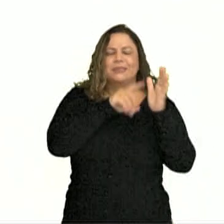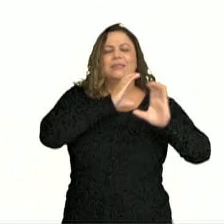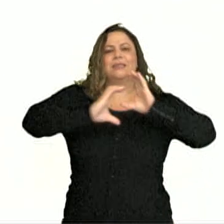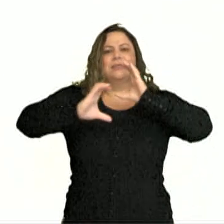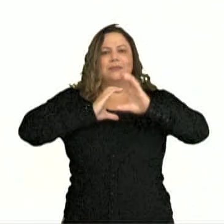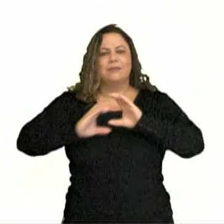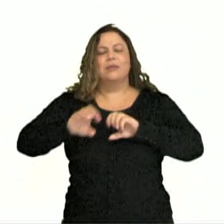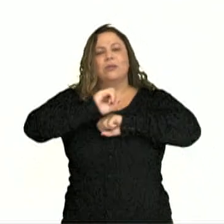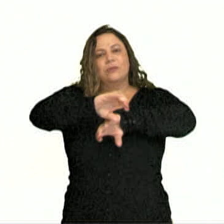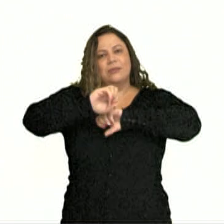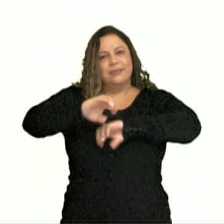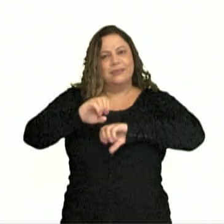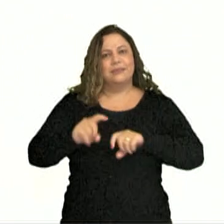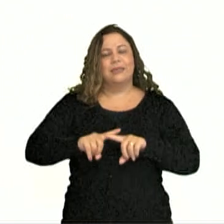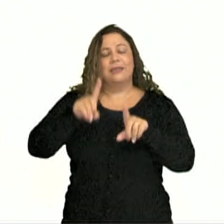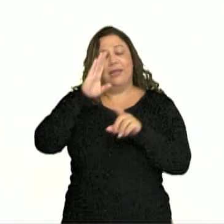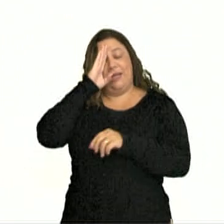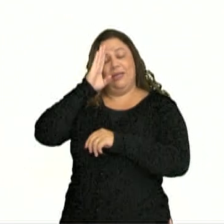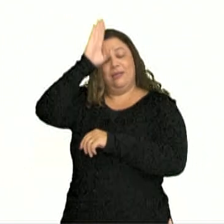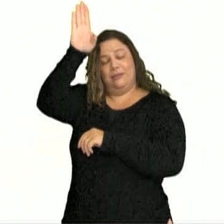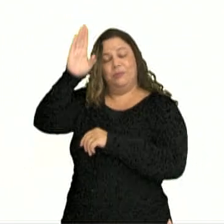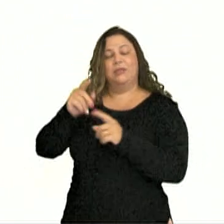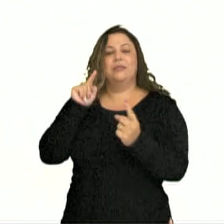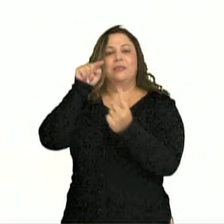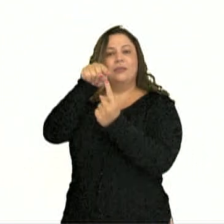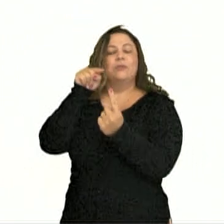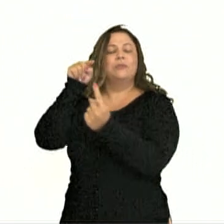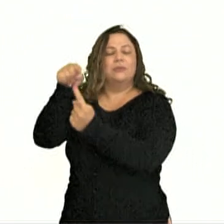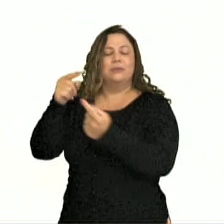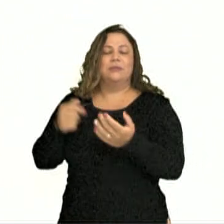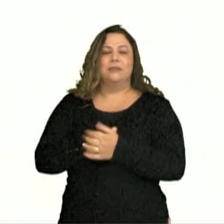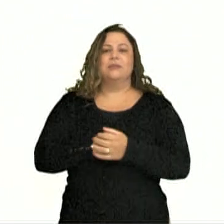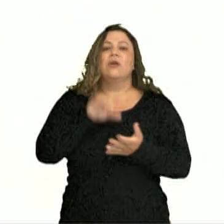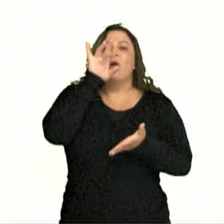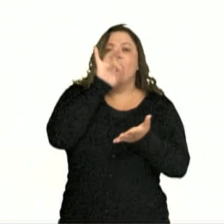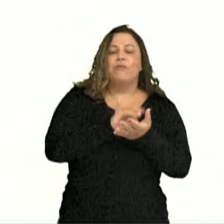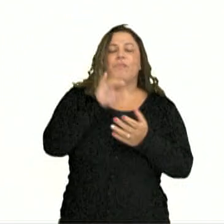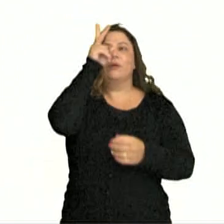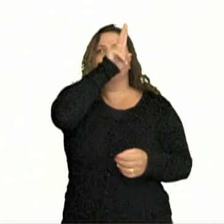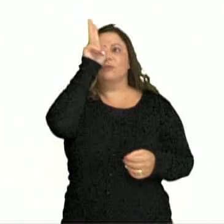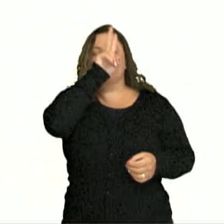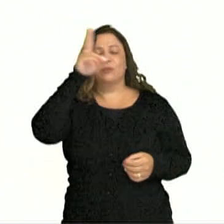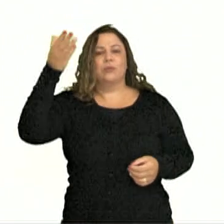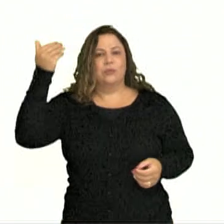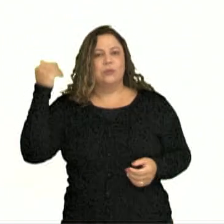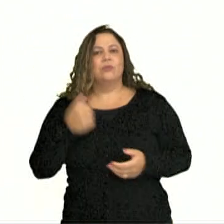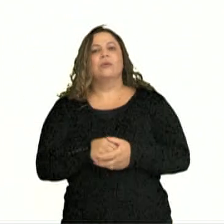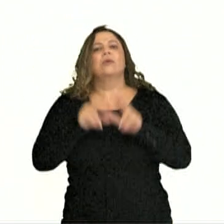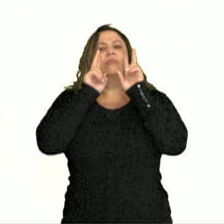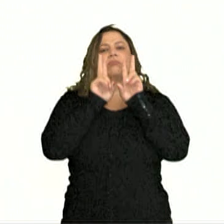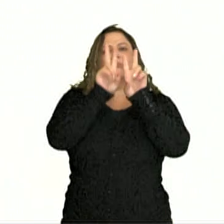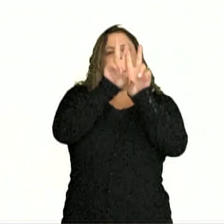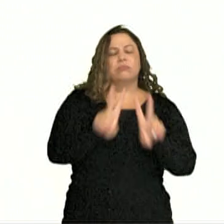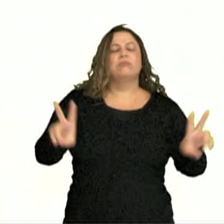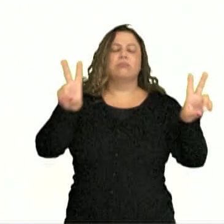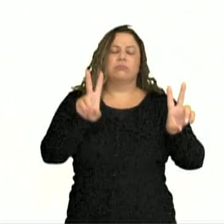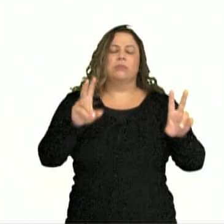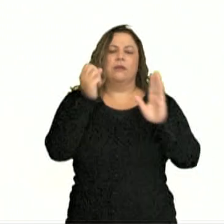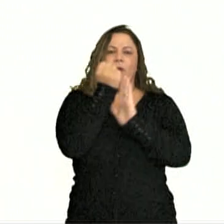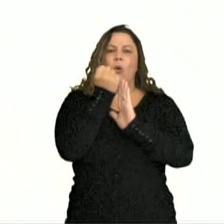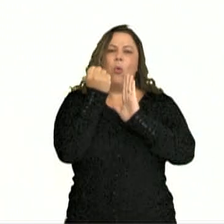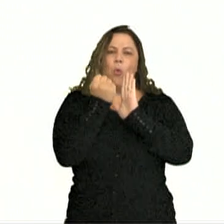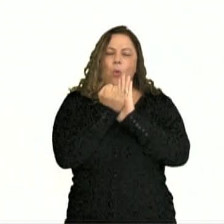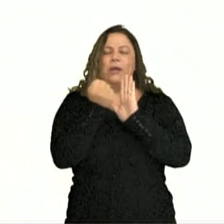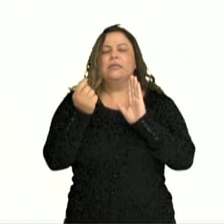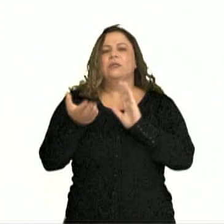na educação. Especialmente no que se refere aos fatos históricos, a fotografia traz a visão, o registro do passado. Olha aí,